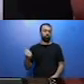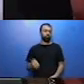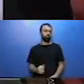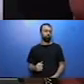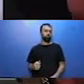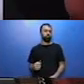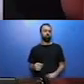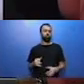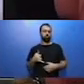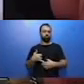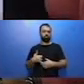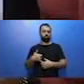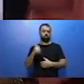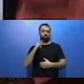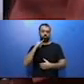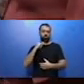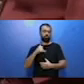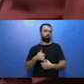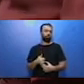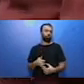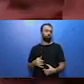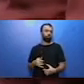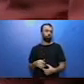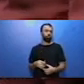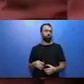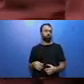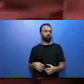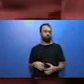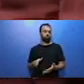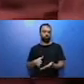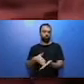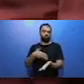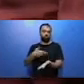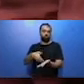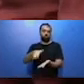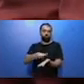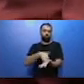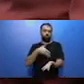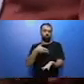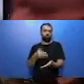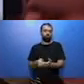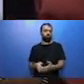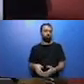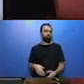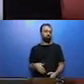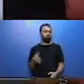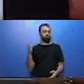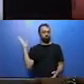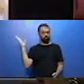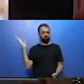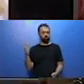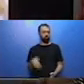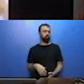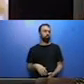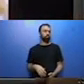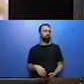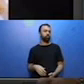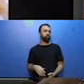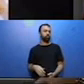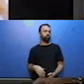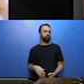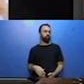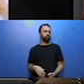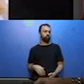como o iogurte, o queijo, o leite, a coalhada, a manteiga, o Danone.